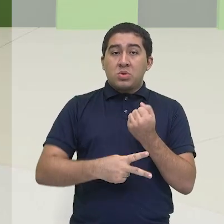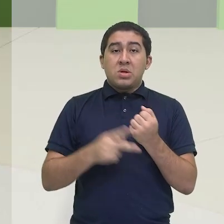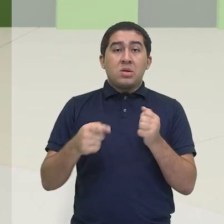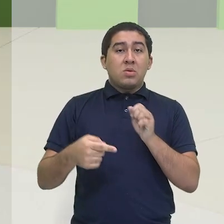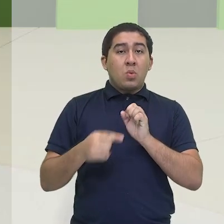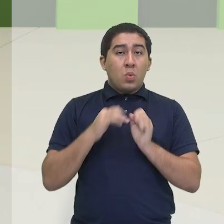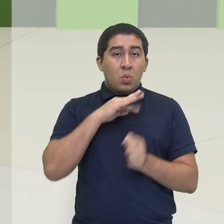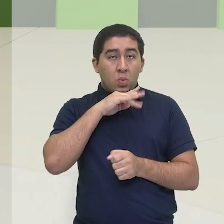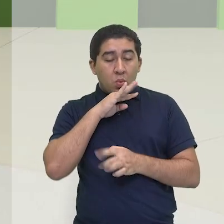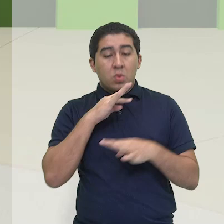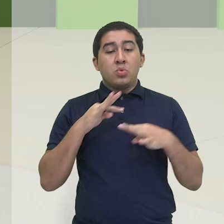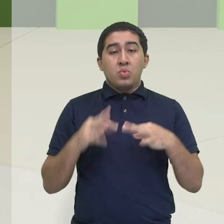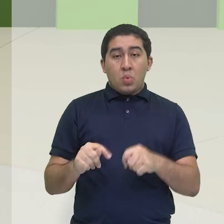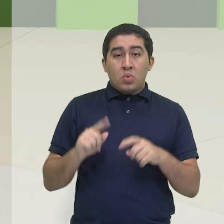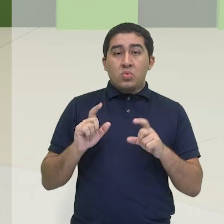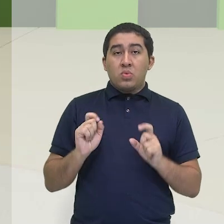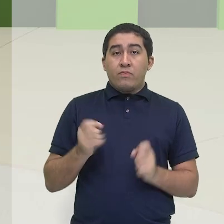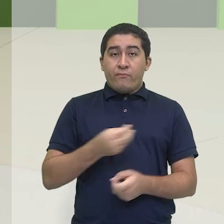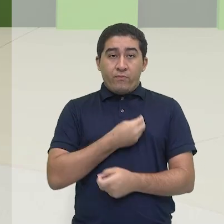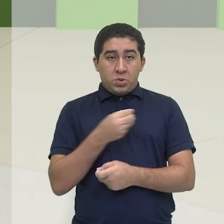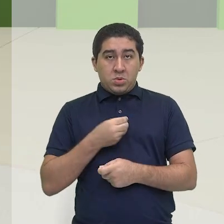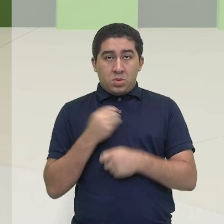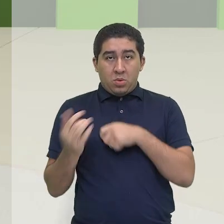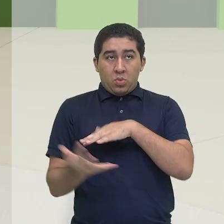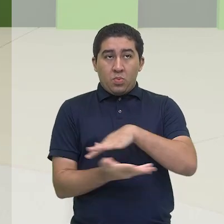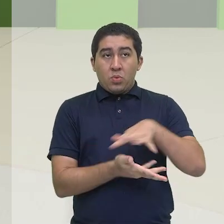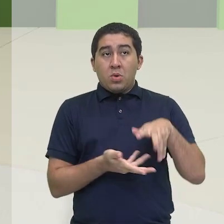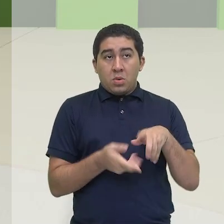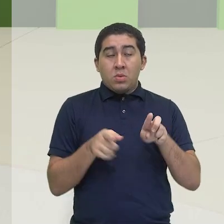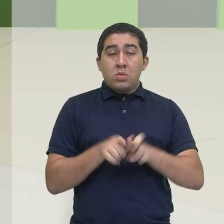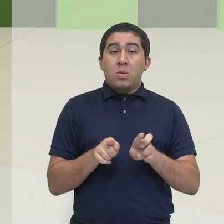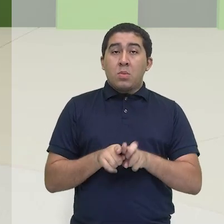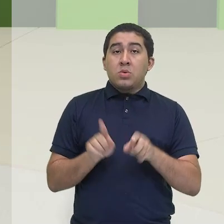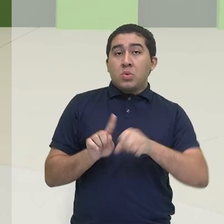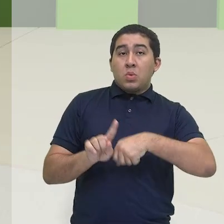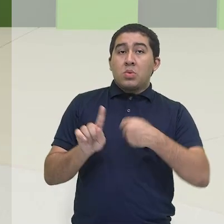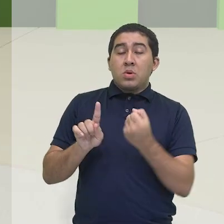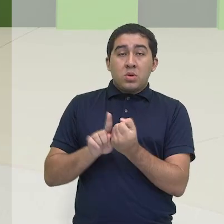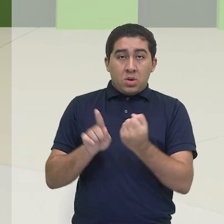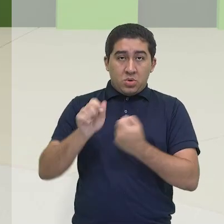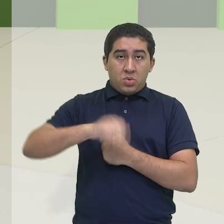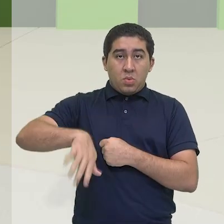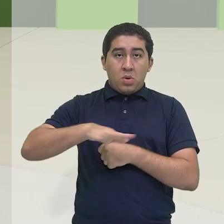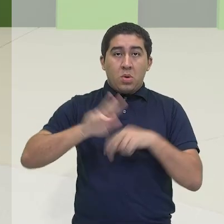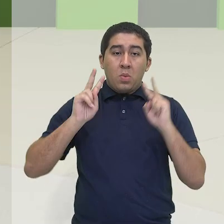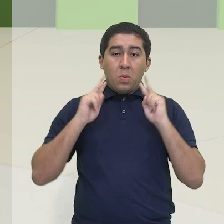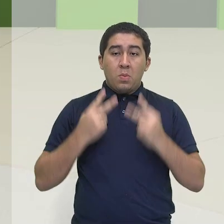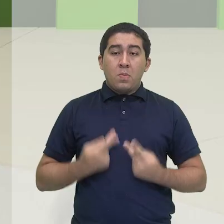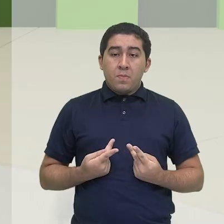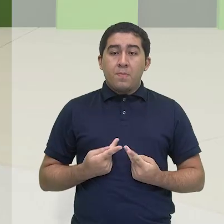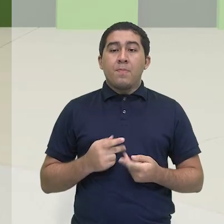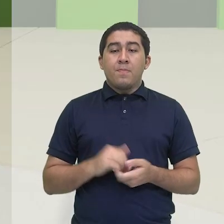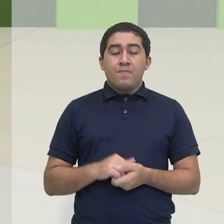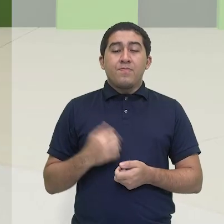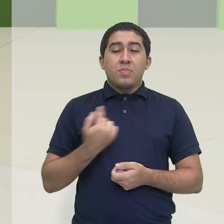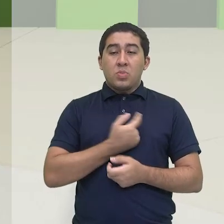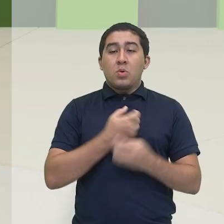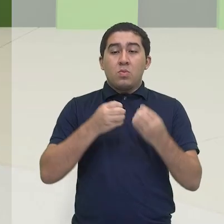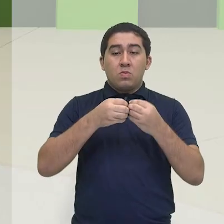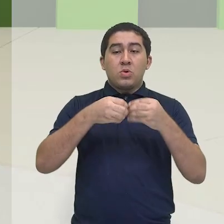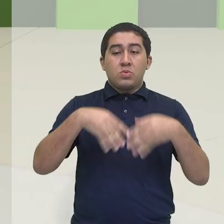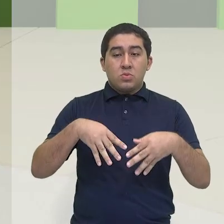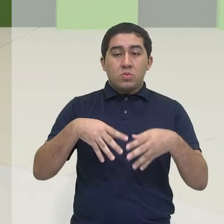os componentes da biosfera quanto para a própria sociedade humana, Então a gente acaba